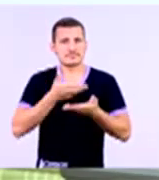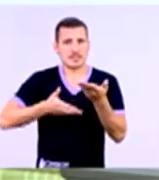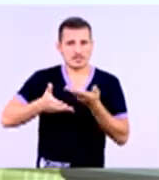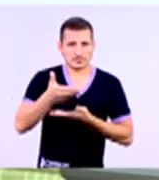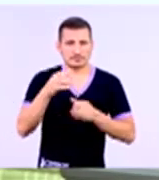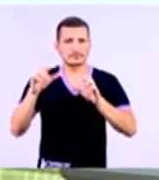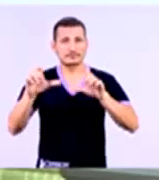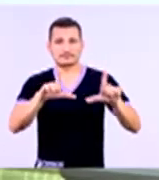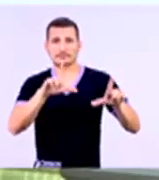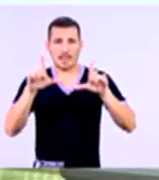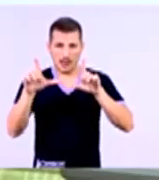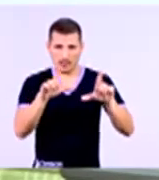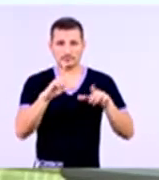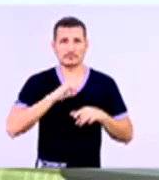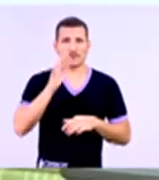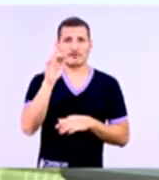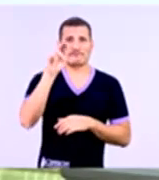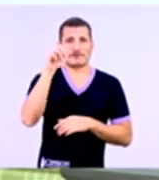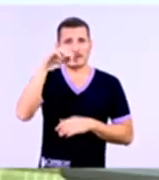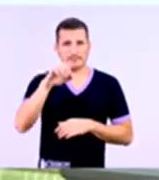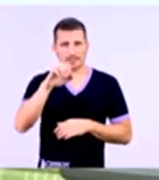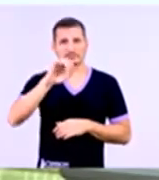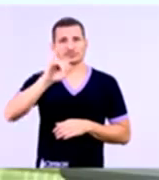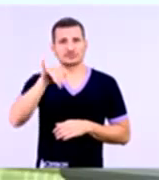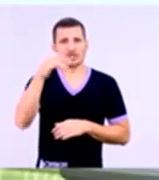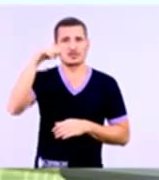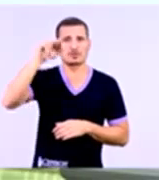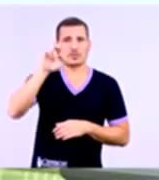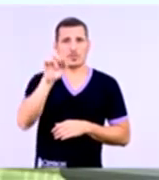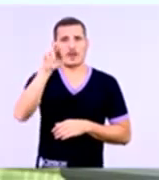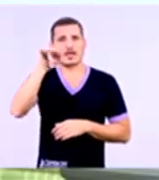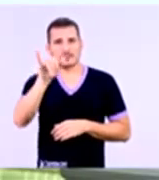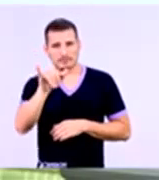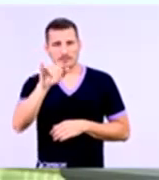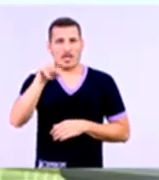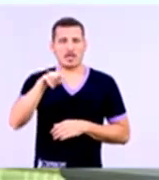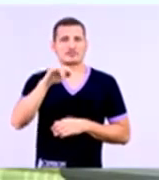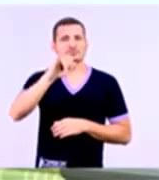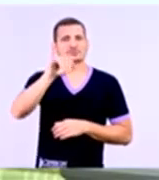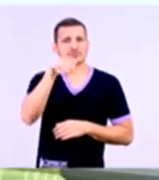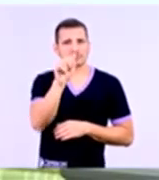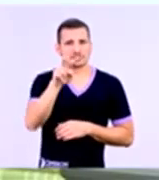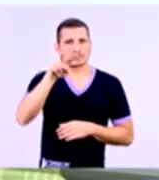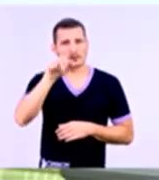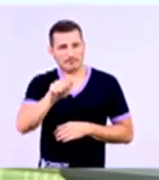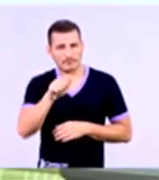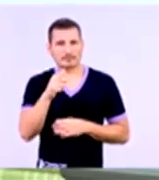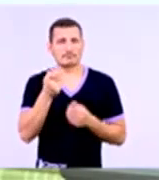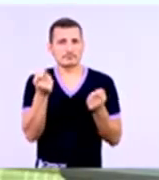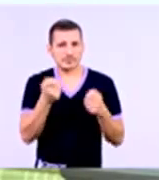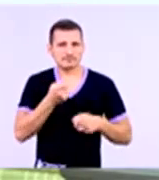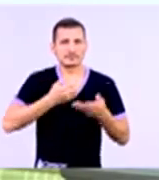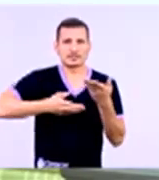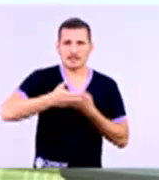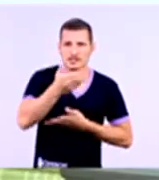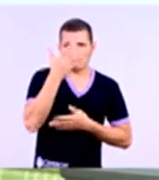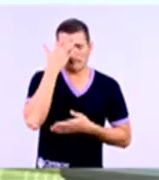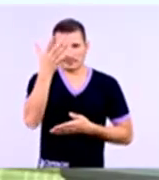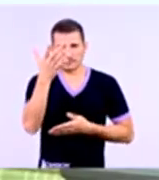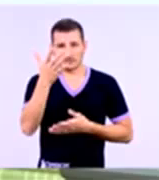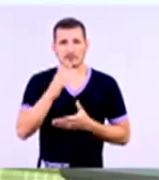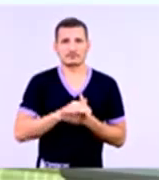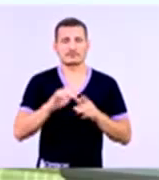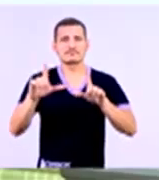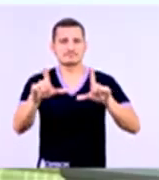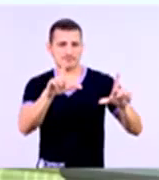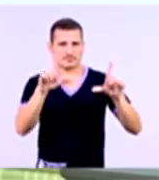tela um framework chamado jQuery, ou seja, um framework JavaScript que permite a iteração facilitada das